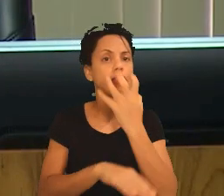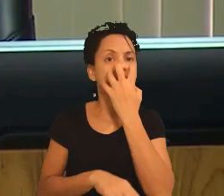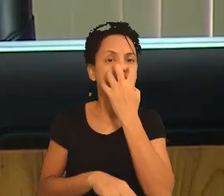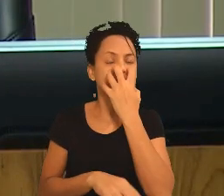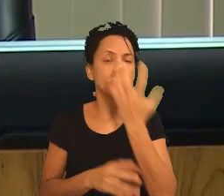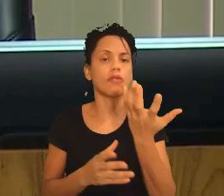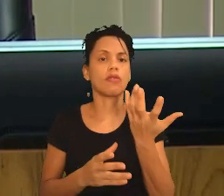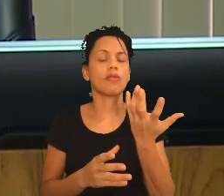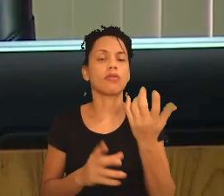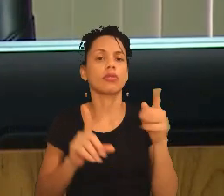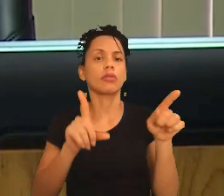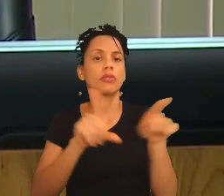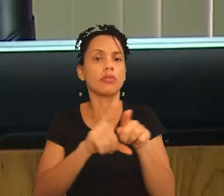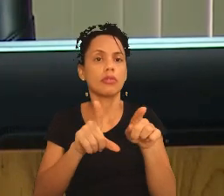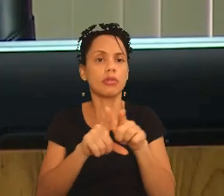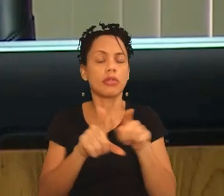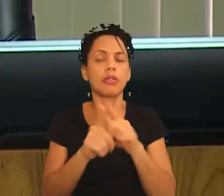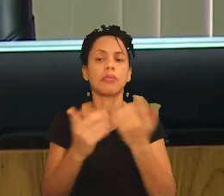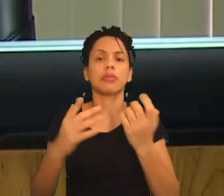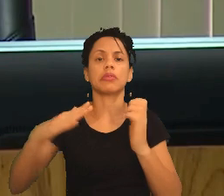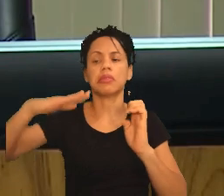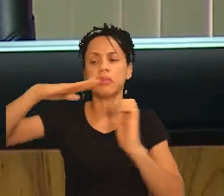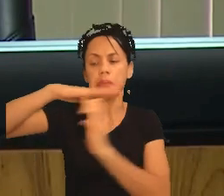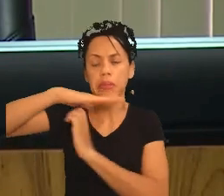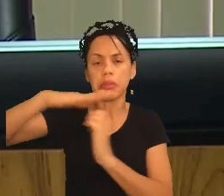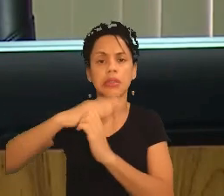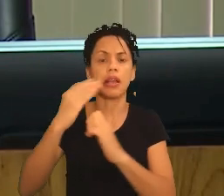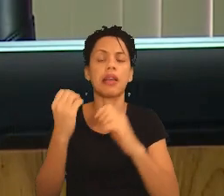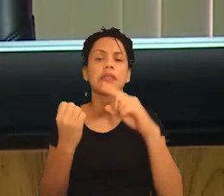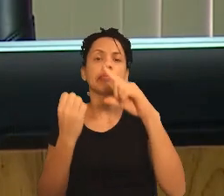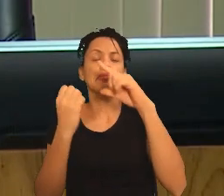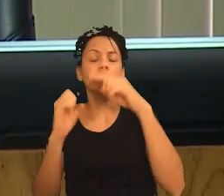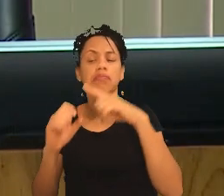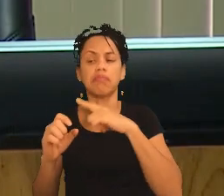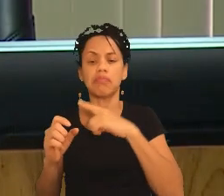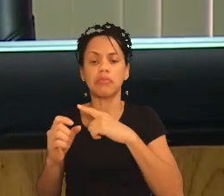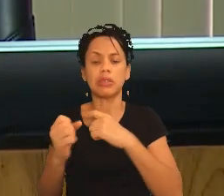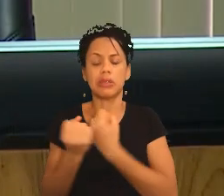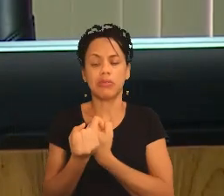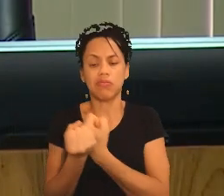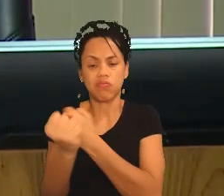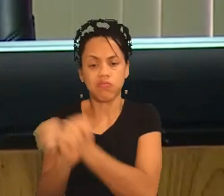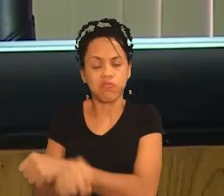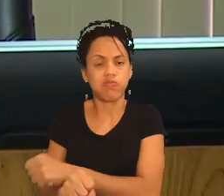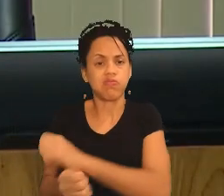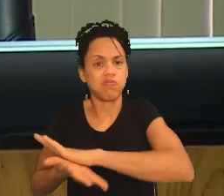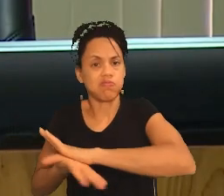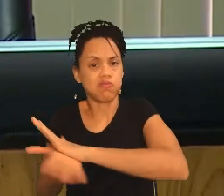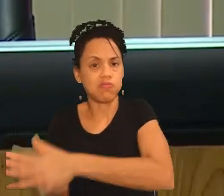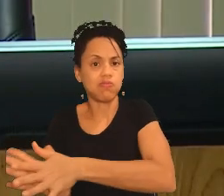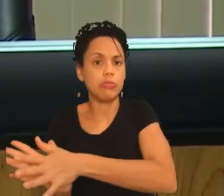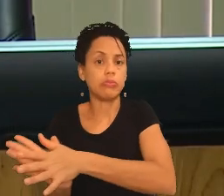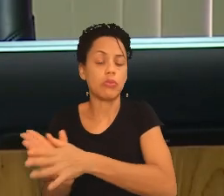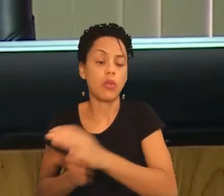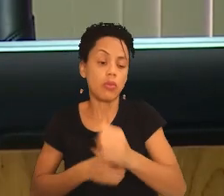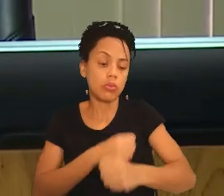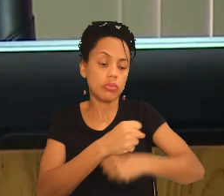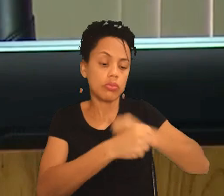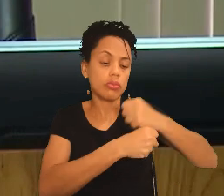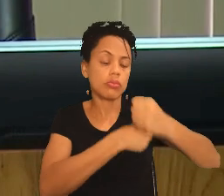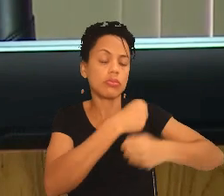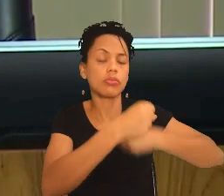No período de Dom João VI, com a declaração da Guerra Justa, foi estabelecido treinamento com cães